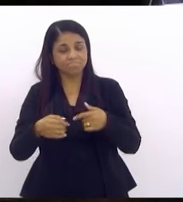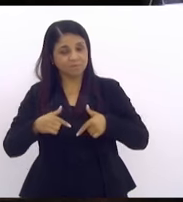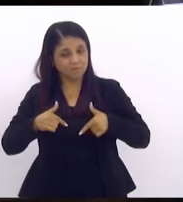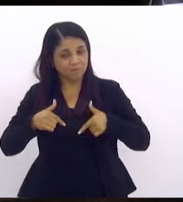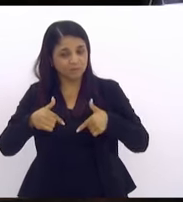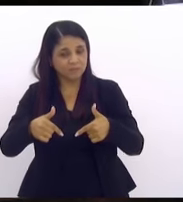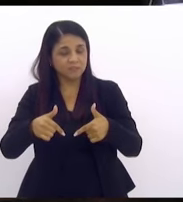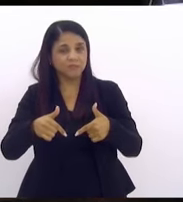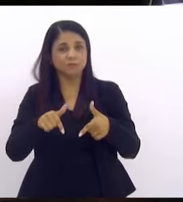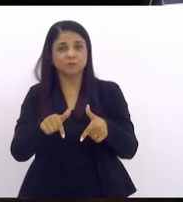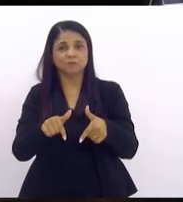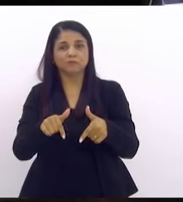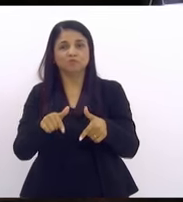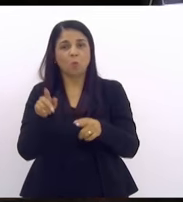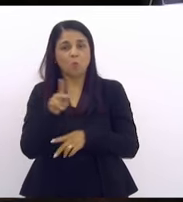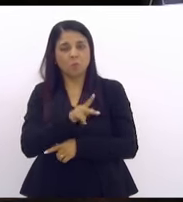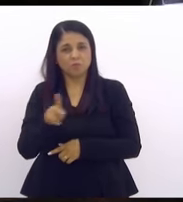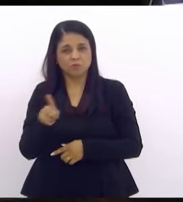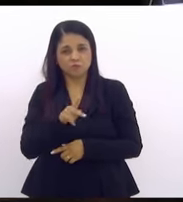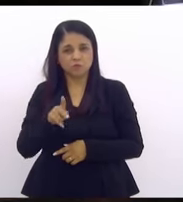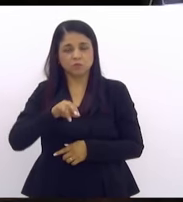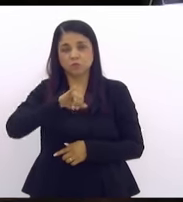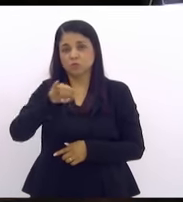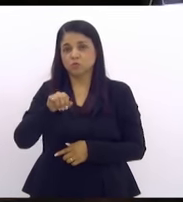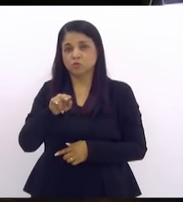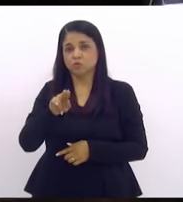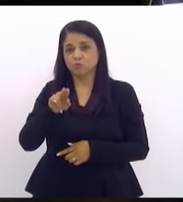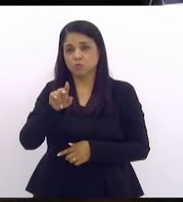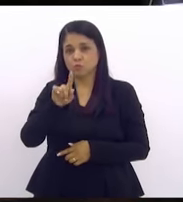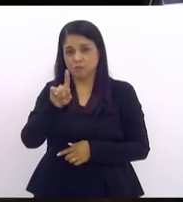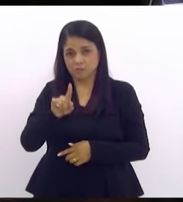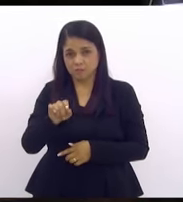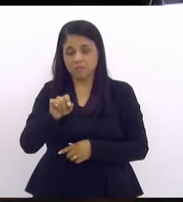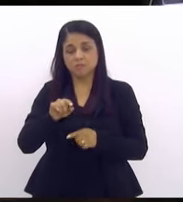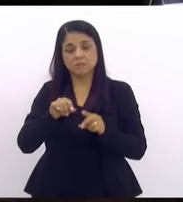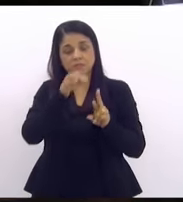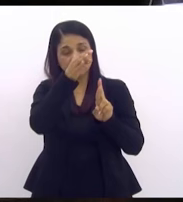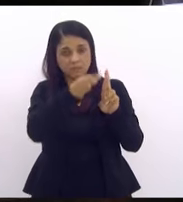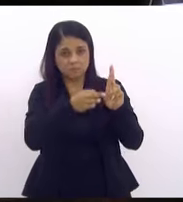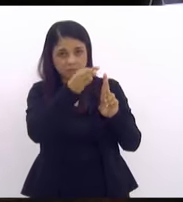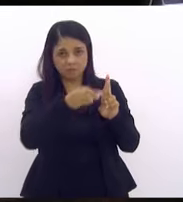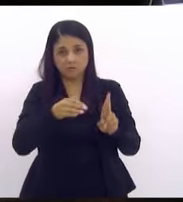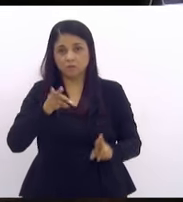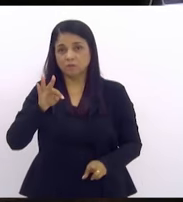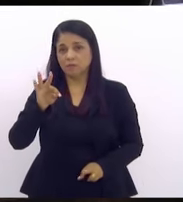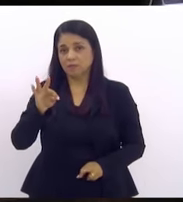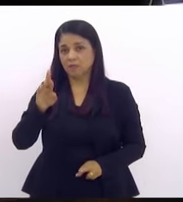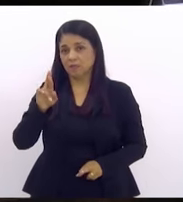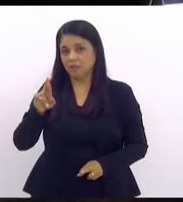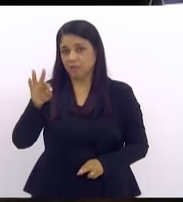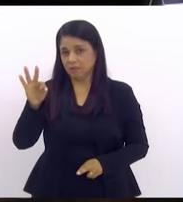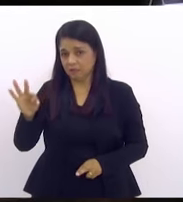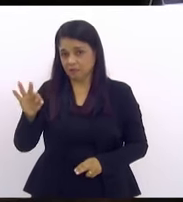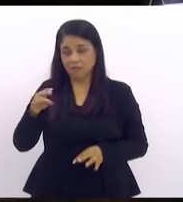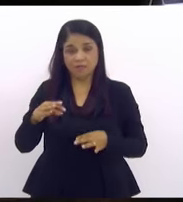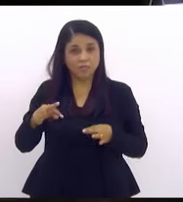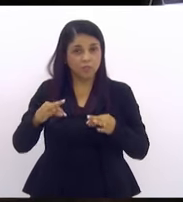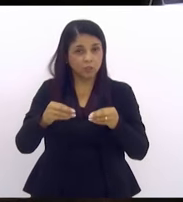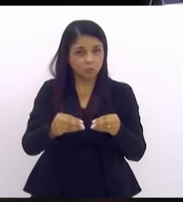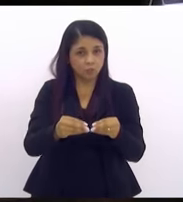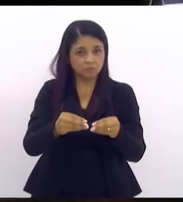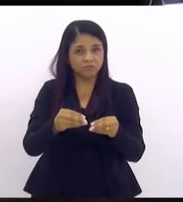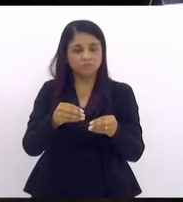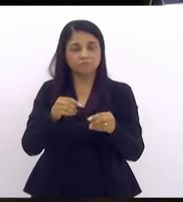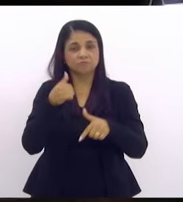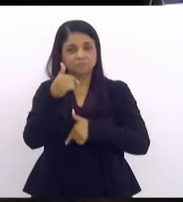de suas excelência como professor Juiz e logo adiante Desembargador do TRT quando em todas as estações soube